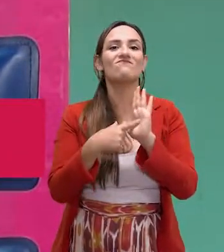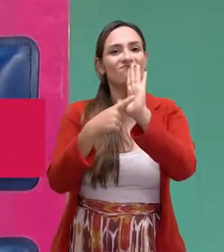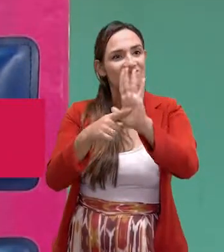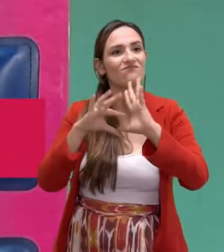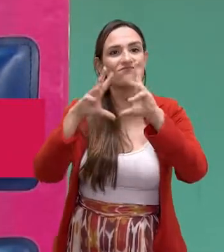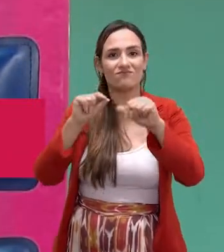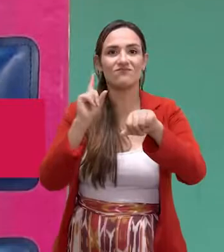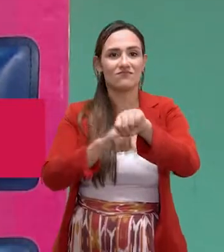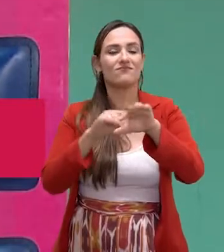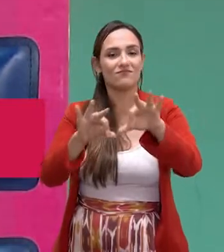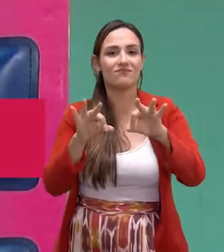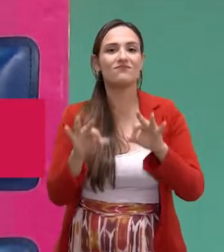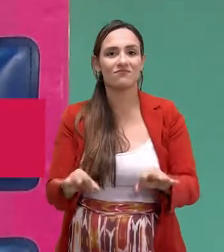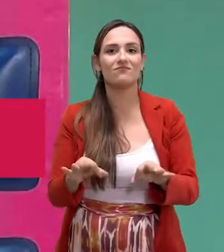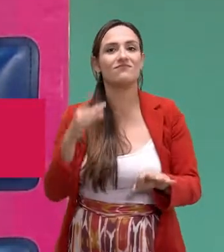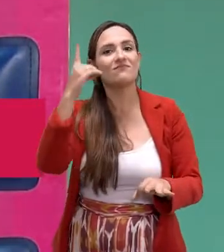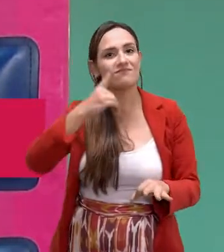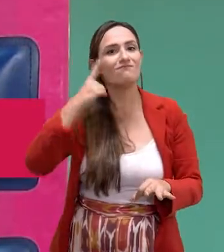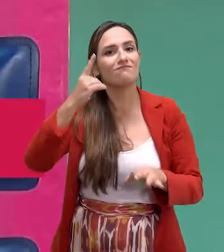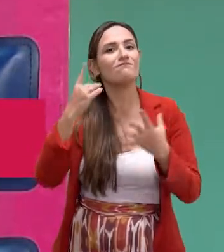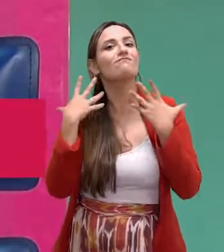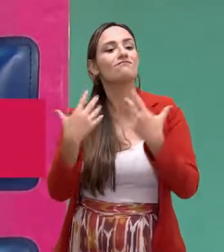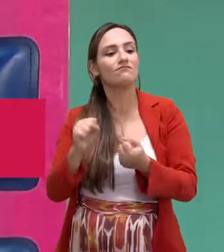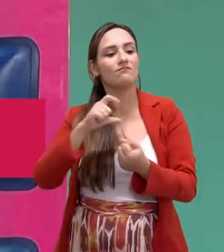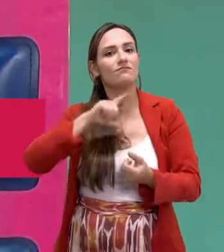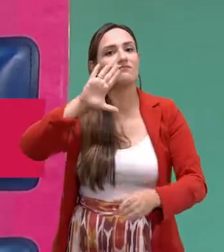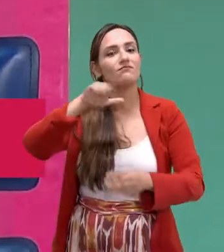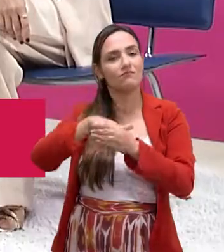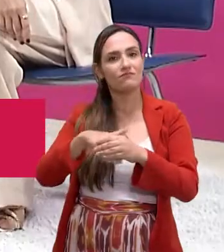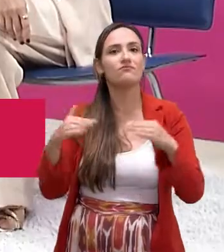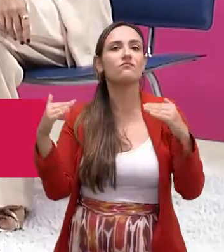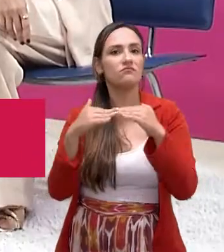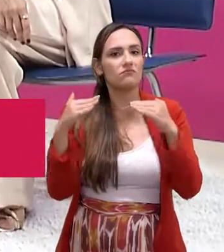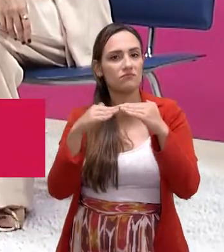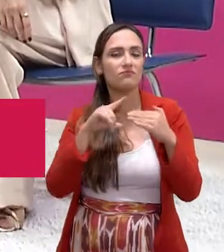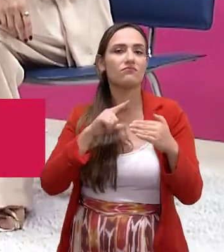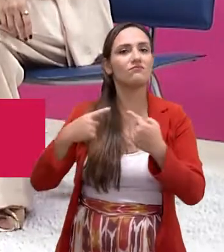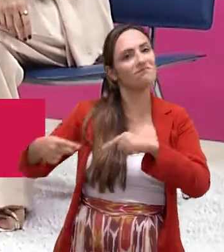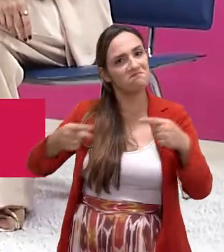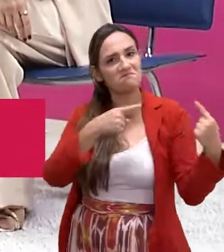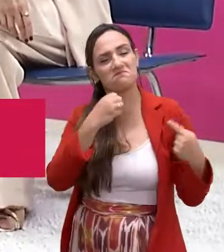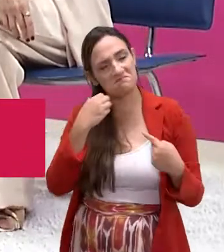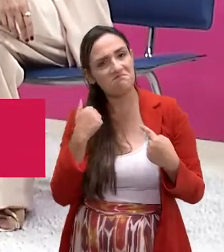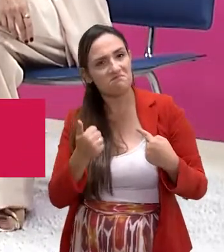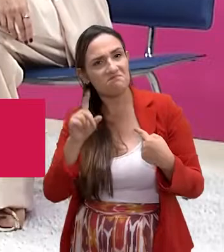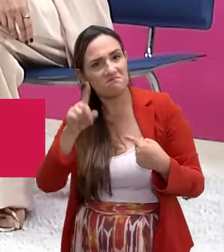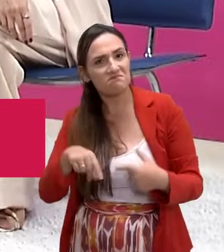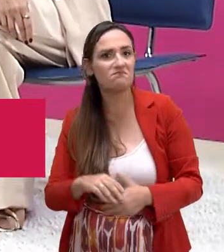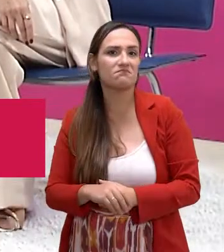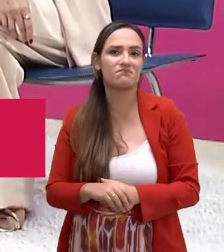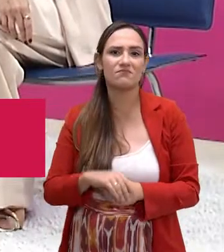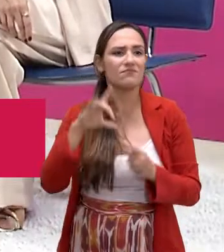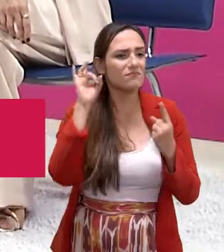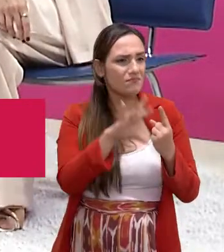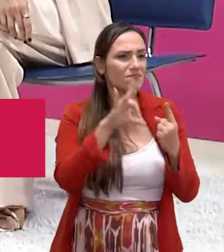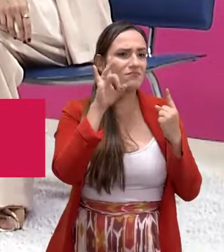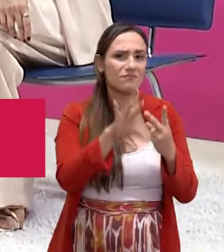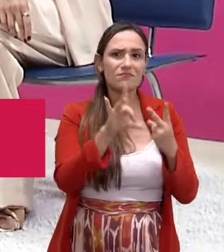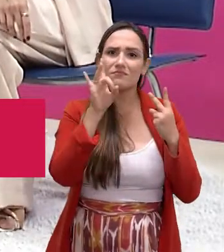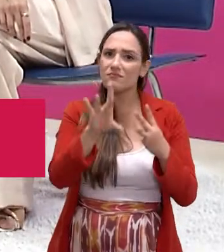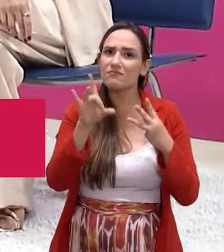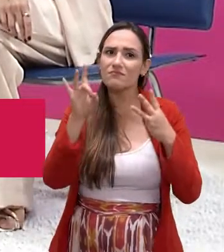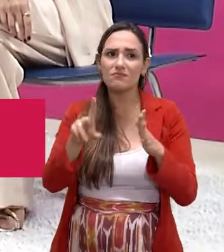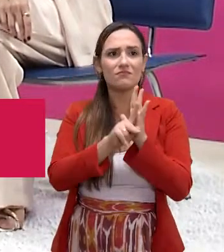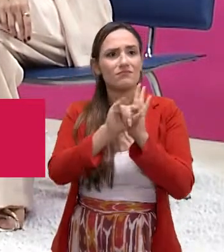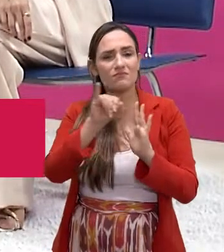e que os deputados receberam, votaram, apreciaram, discutiram, né, Ana, projeto por projeto. E